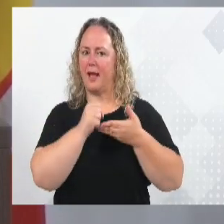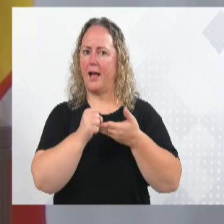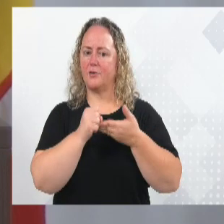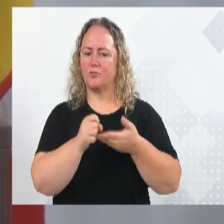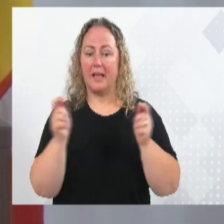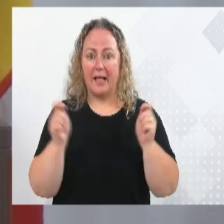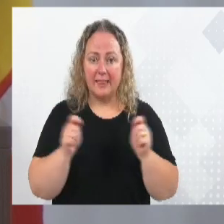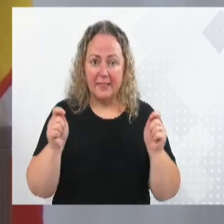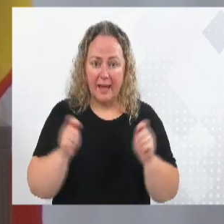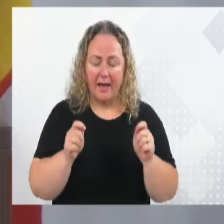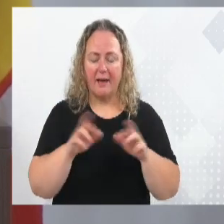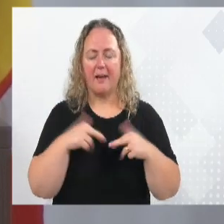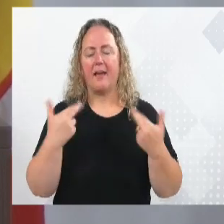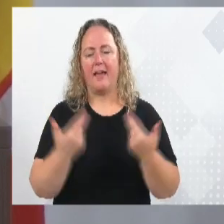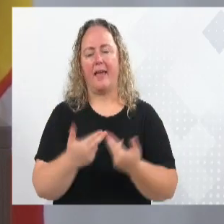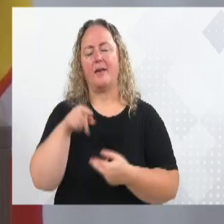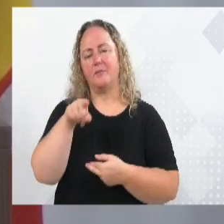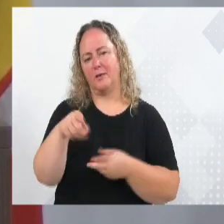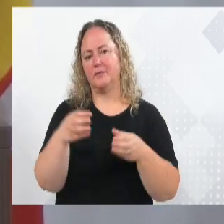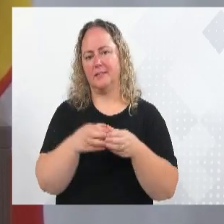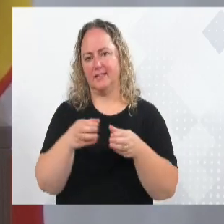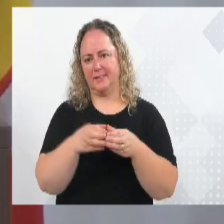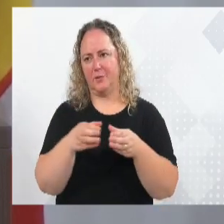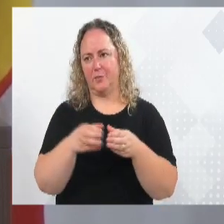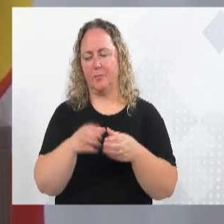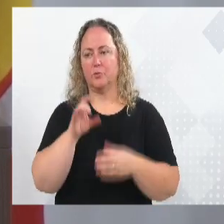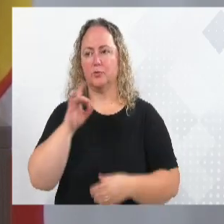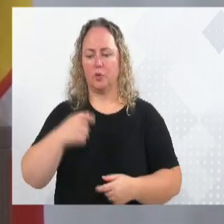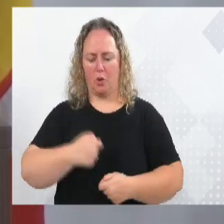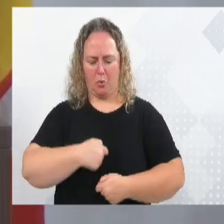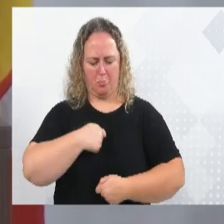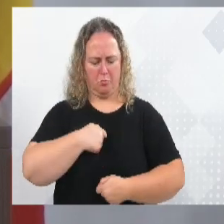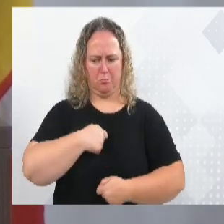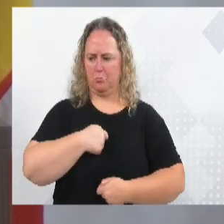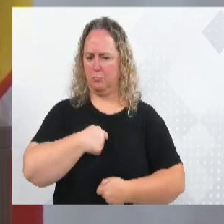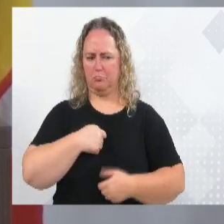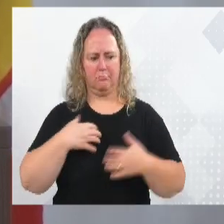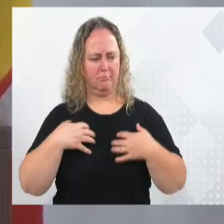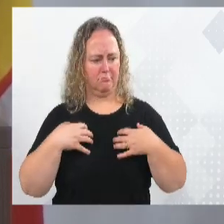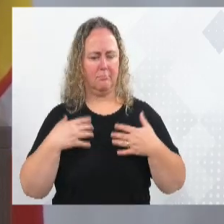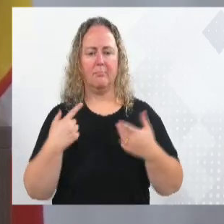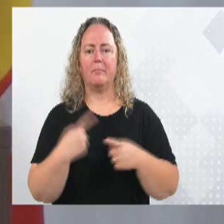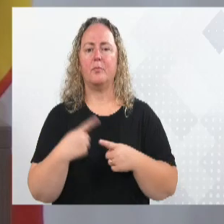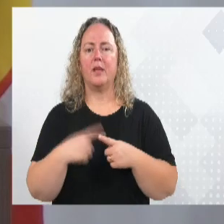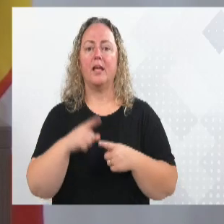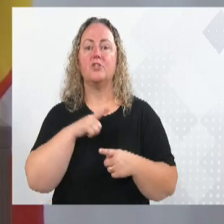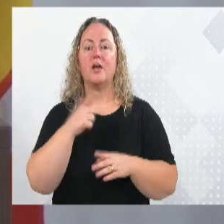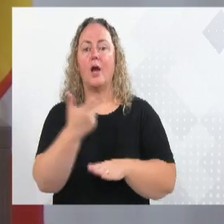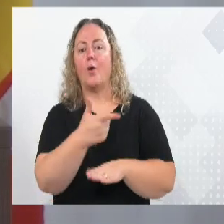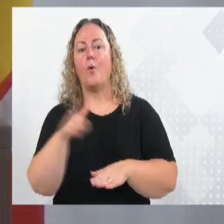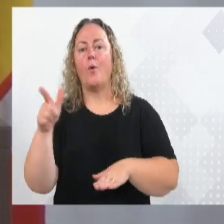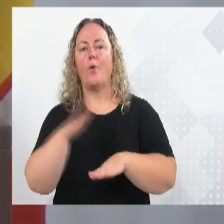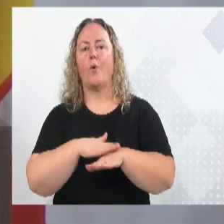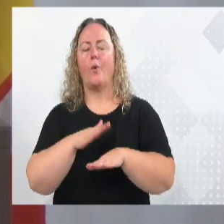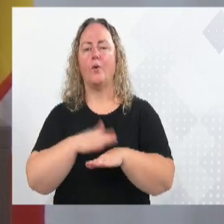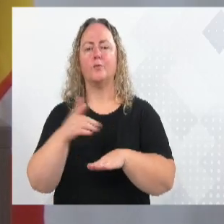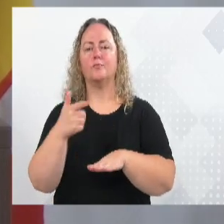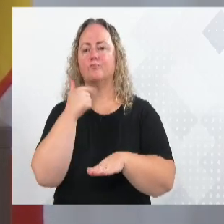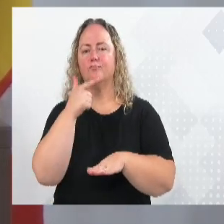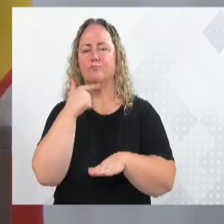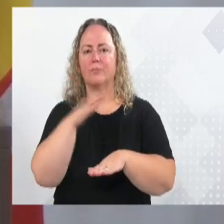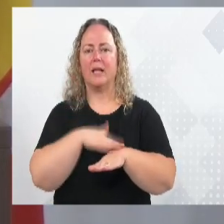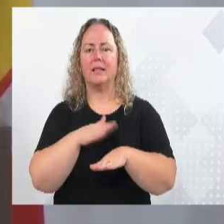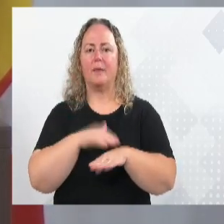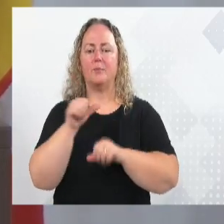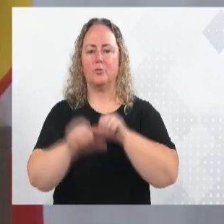agenda permite da reunião desses combatentes só não estive fardado porque tive aí outras questões então não dá tempo de trocar aí